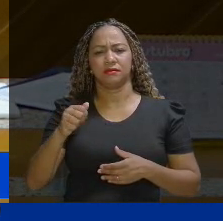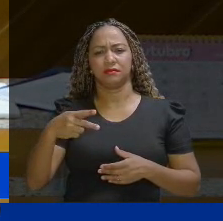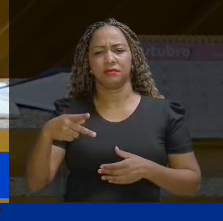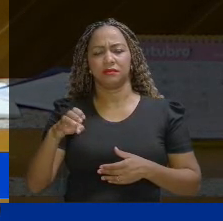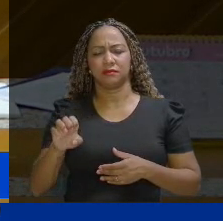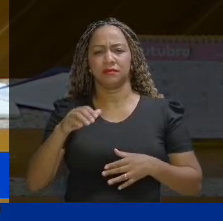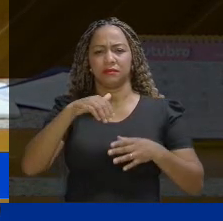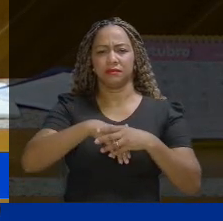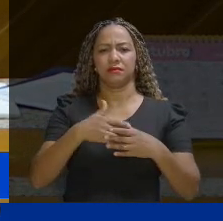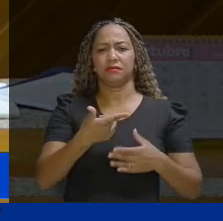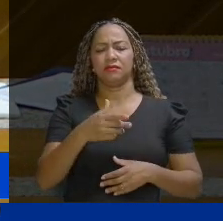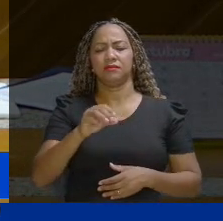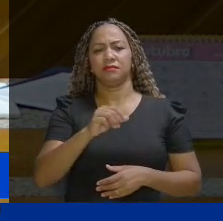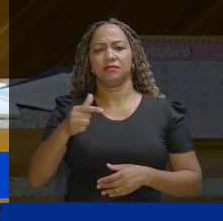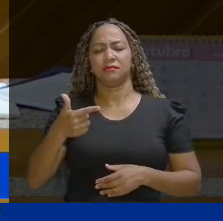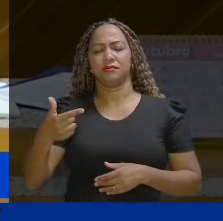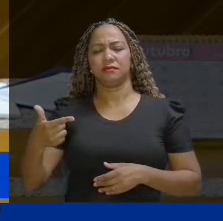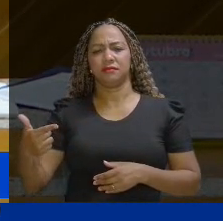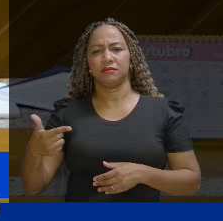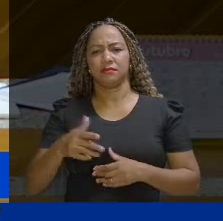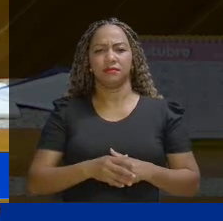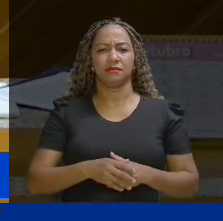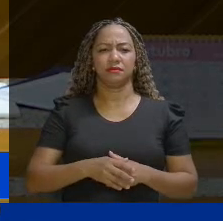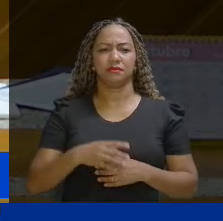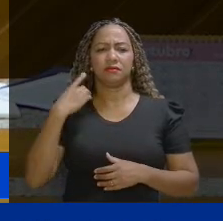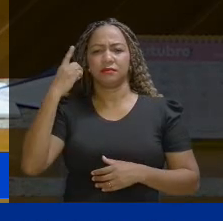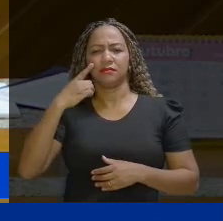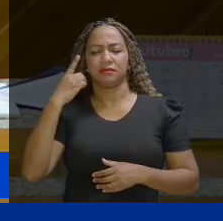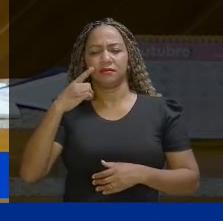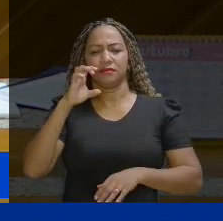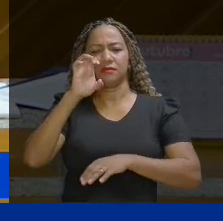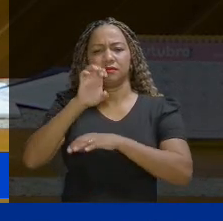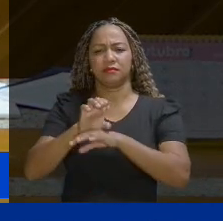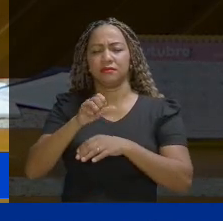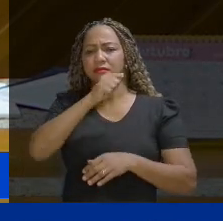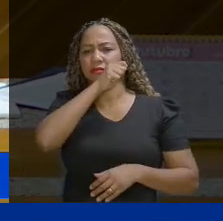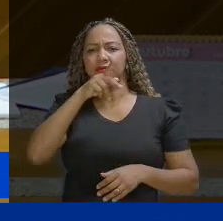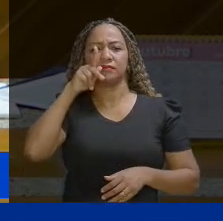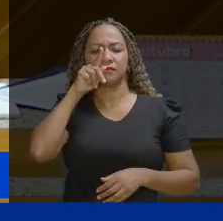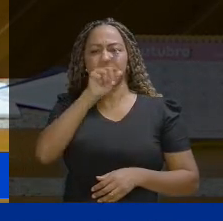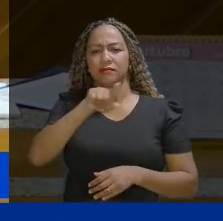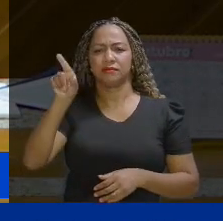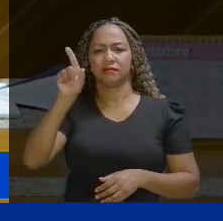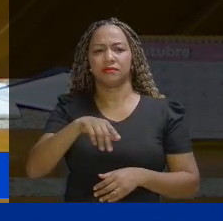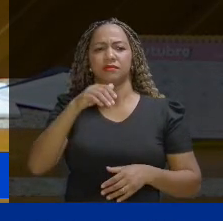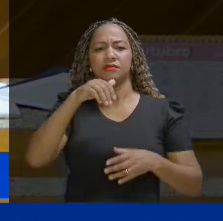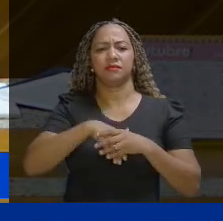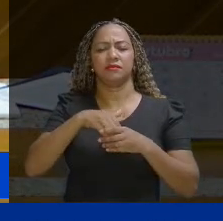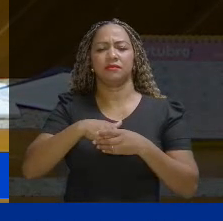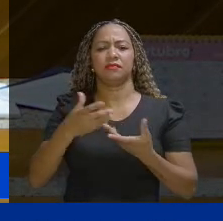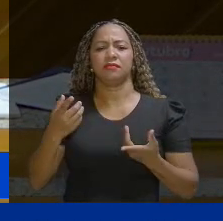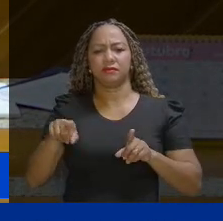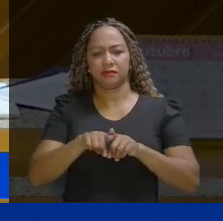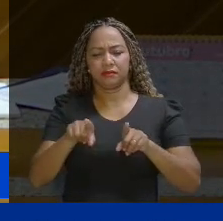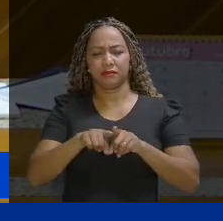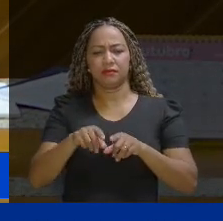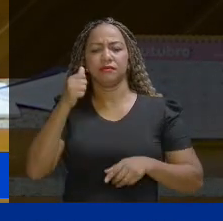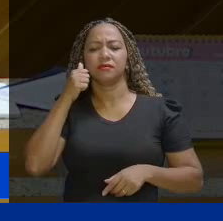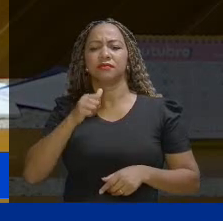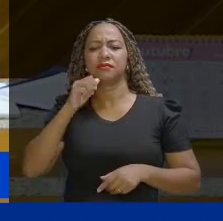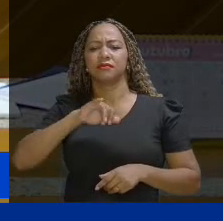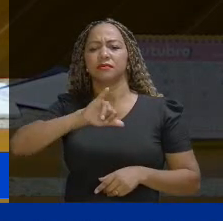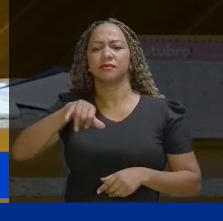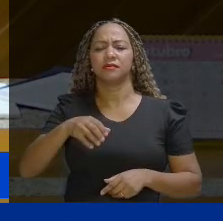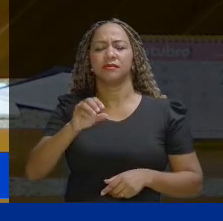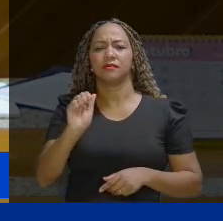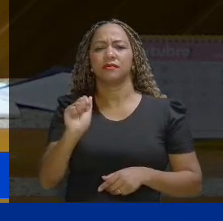nas eleições de 2022, ao cargo de deputado estadual do Amapá, e declarar a nulidade dos votos e a inelegibilidade de Joaquina da Silva